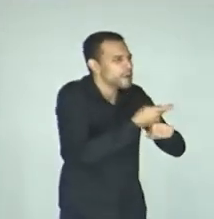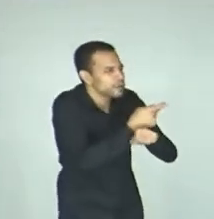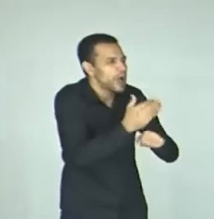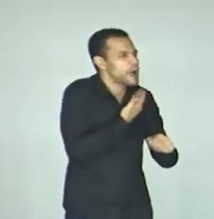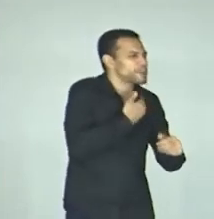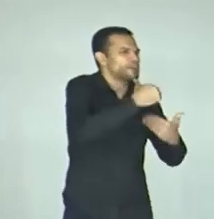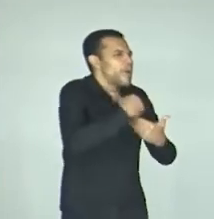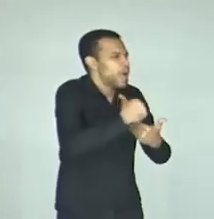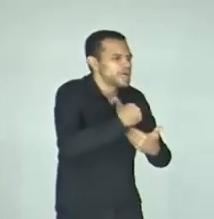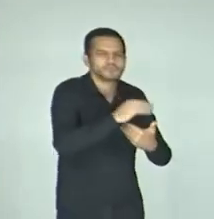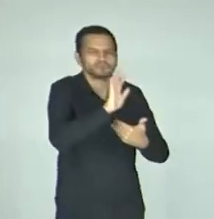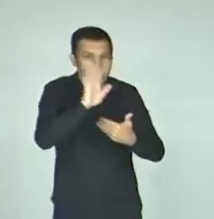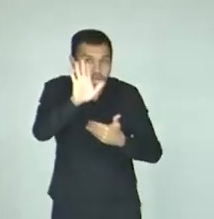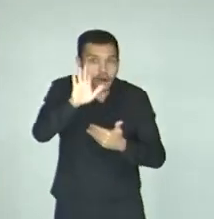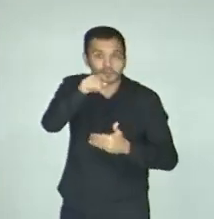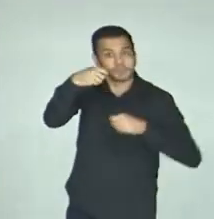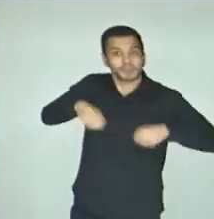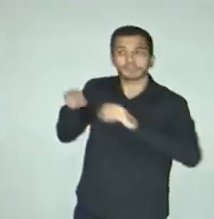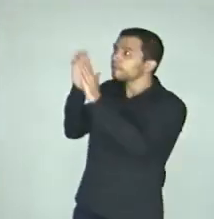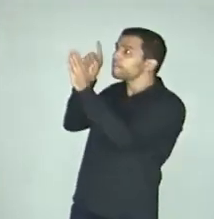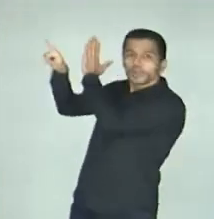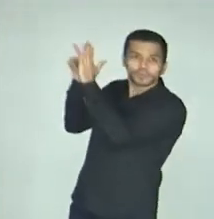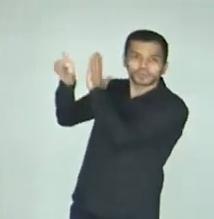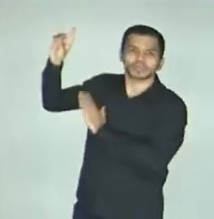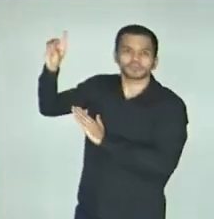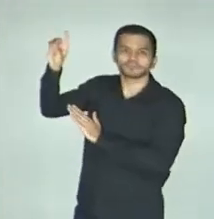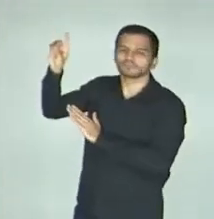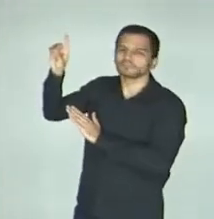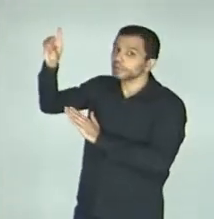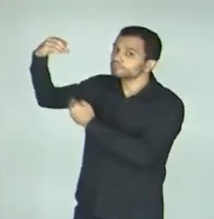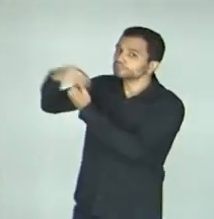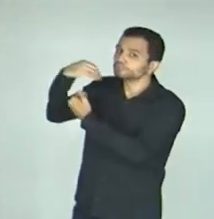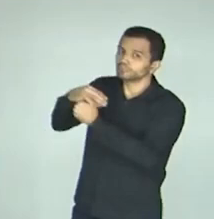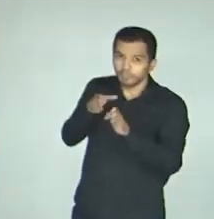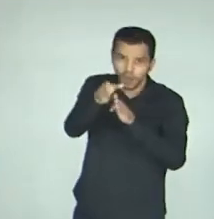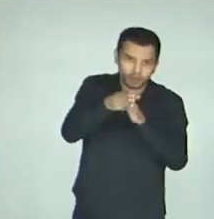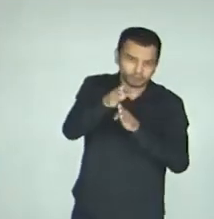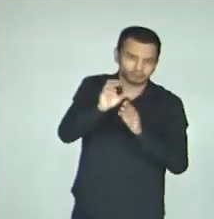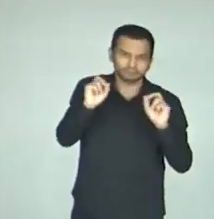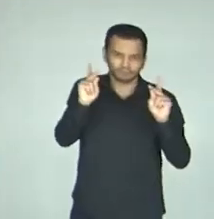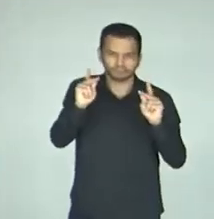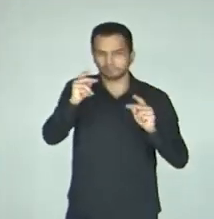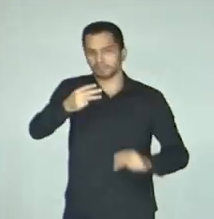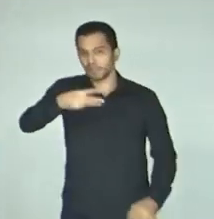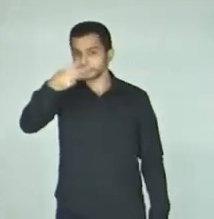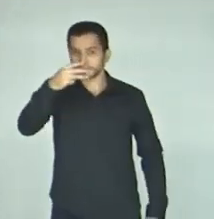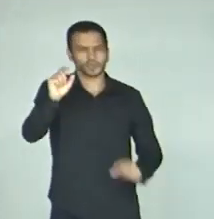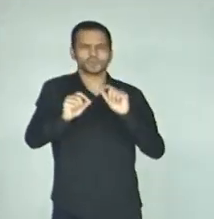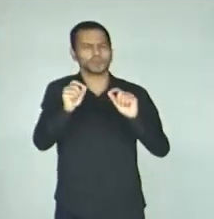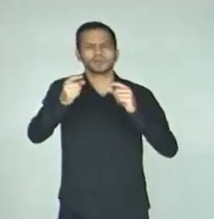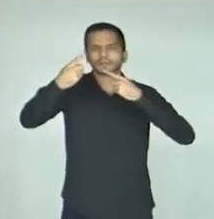está naquilo ou não entre o seu lugar Como não jogar fora o sucesso